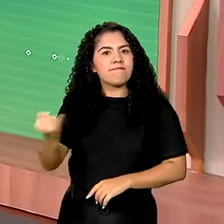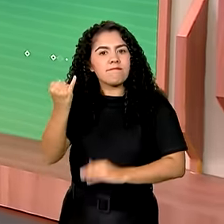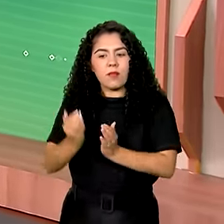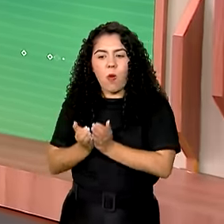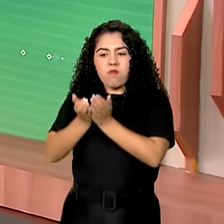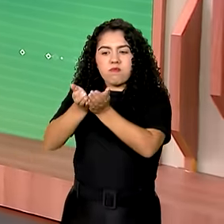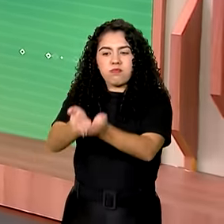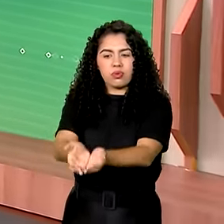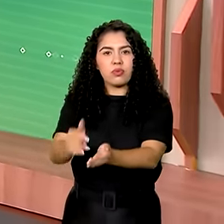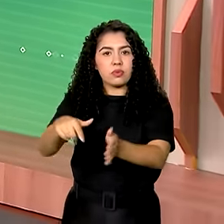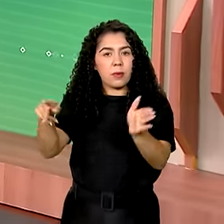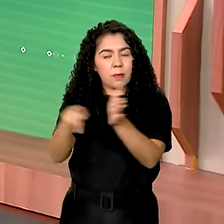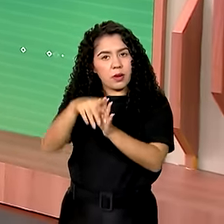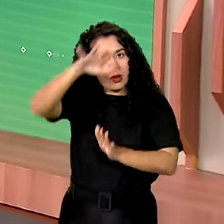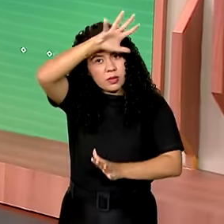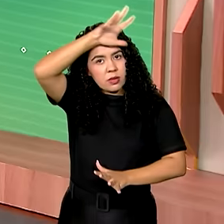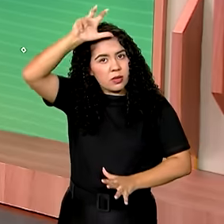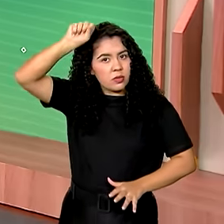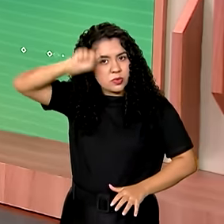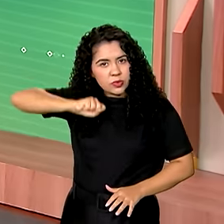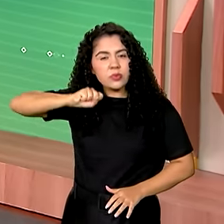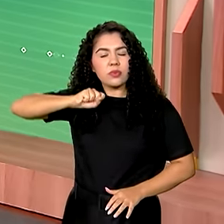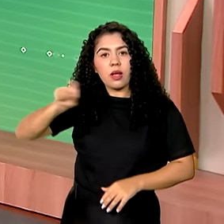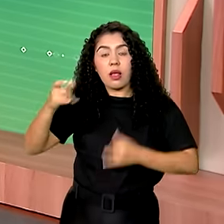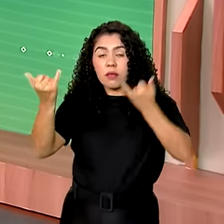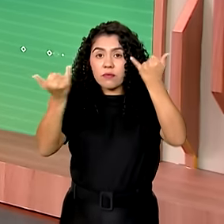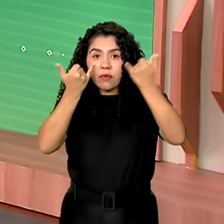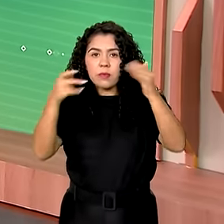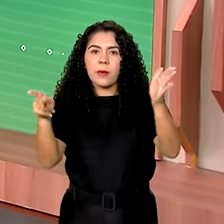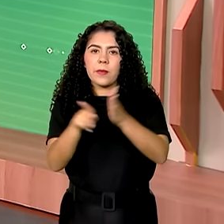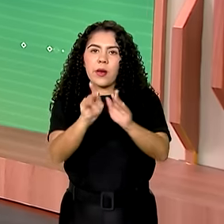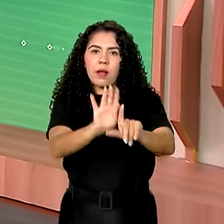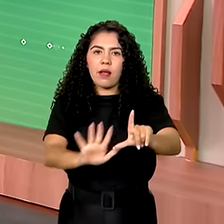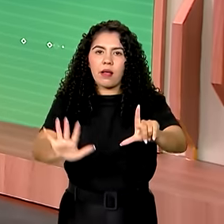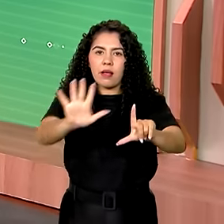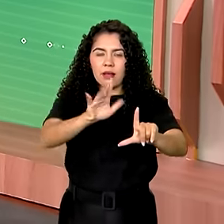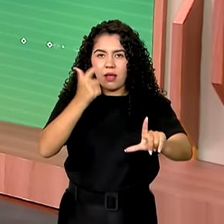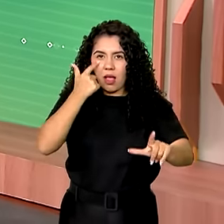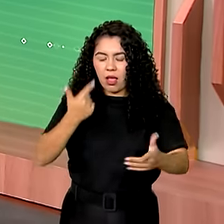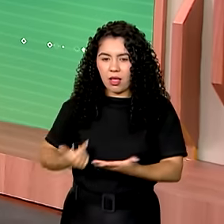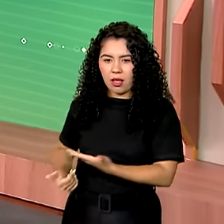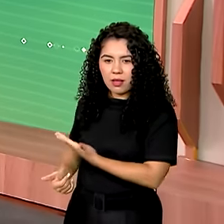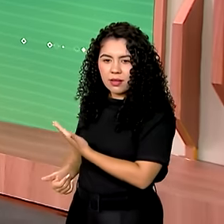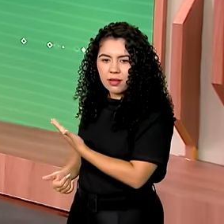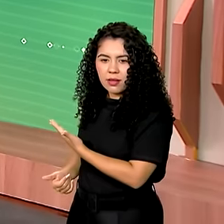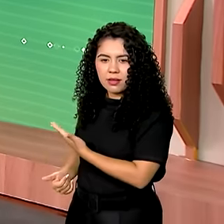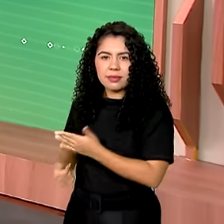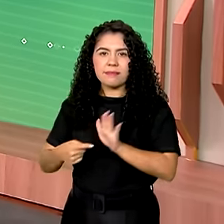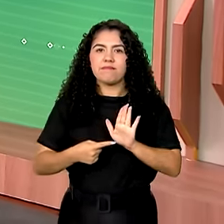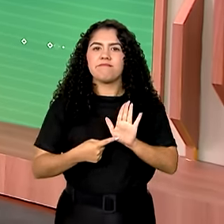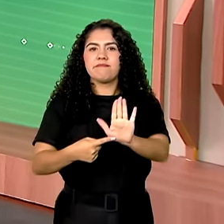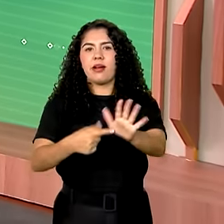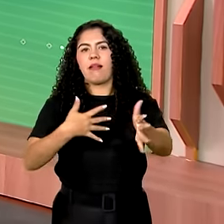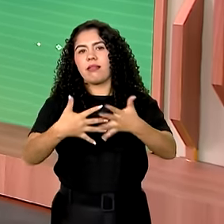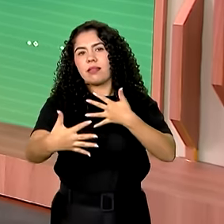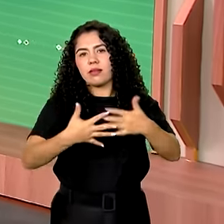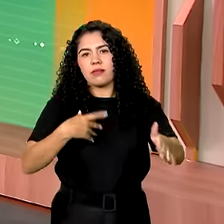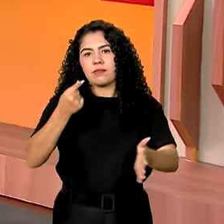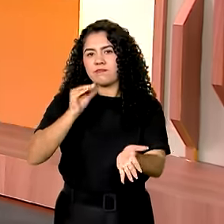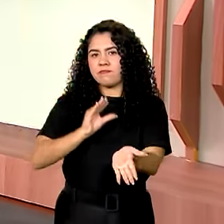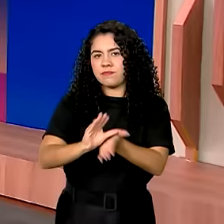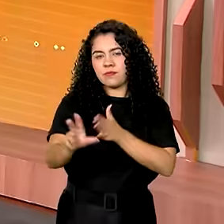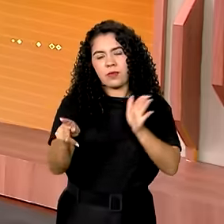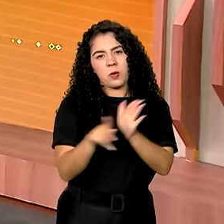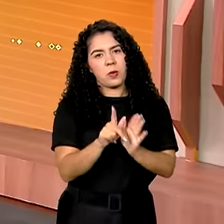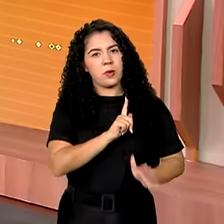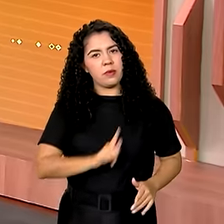estado do Mato Grosso do Sul. Os dados são da plataforma Comunica BR, que mostra com transparência os investimentos federais